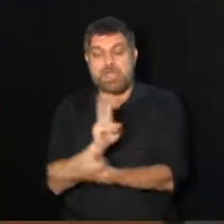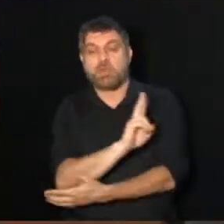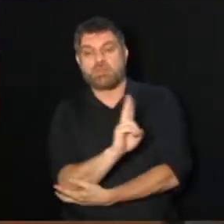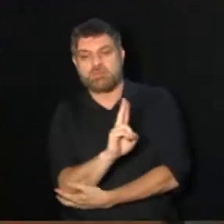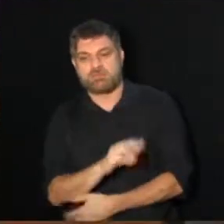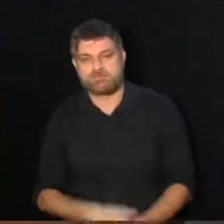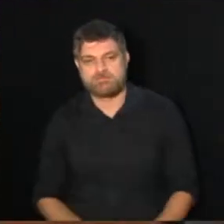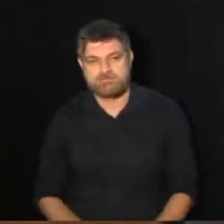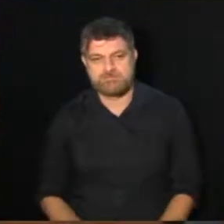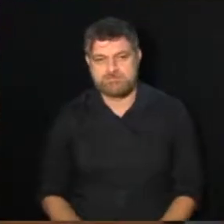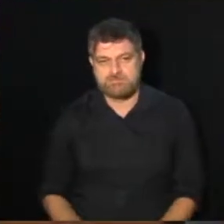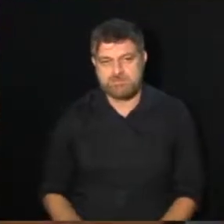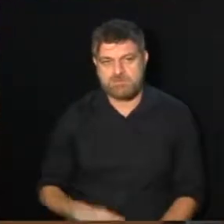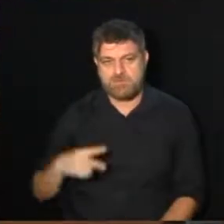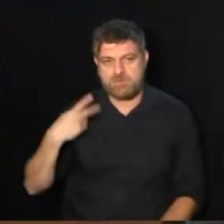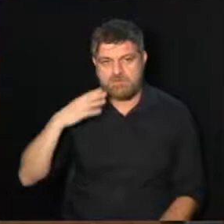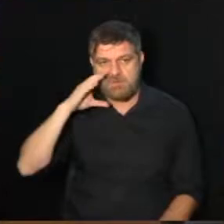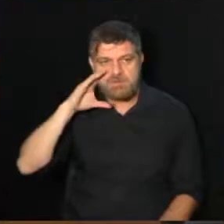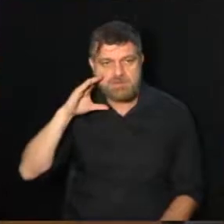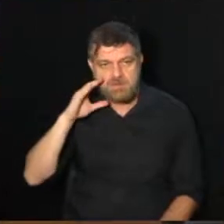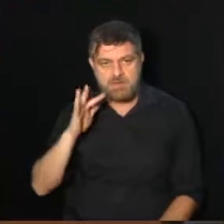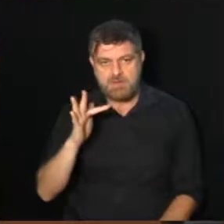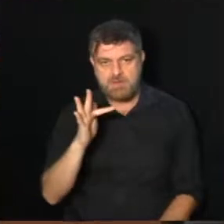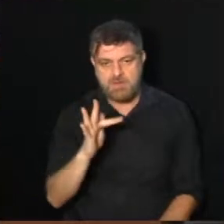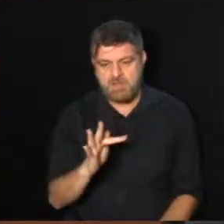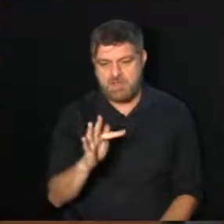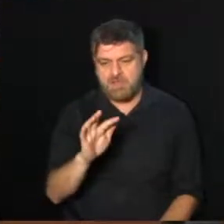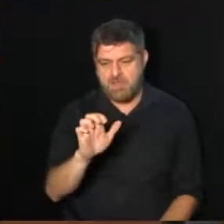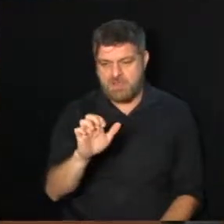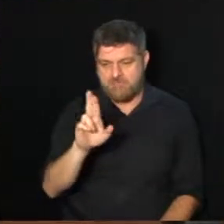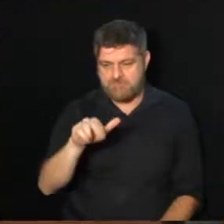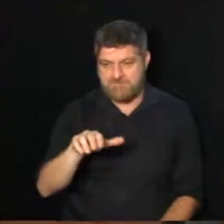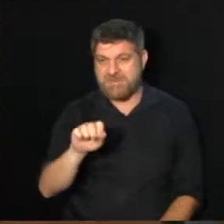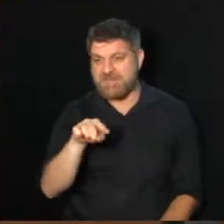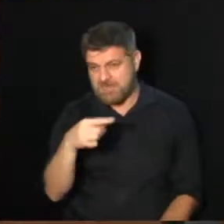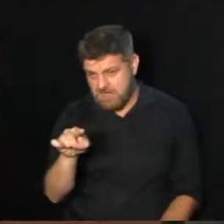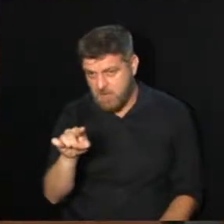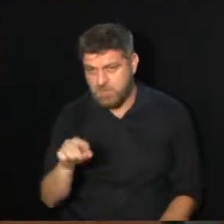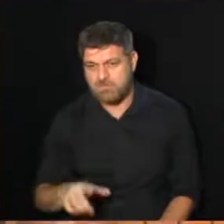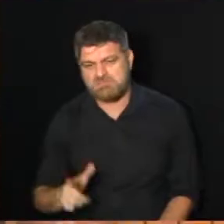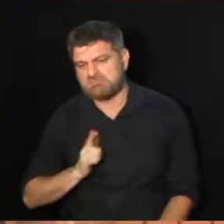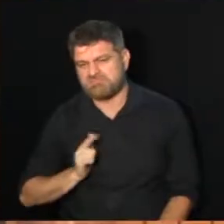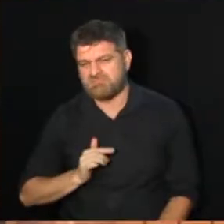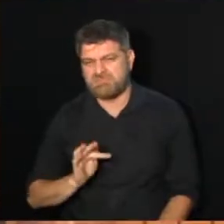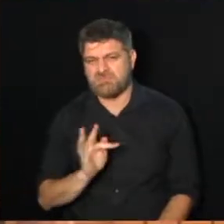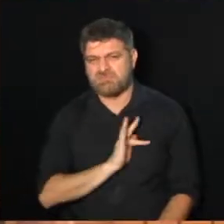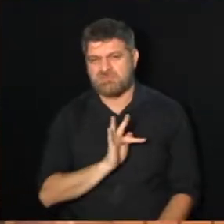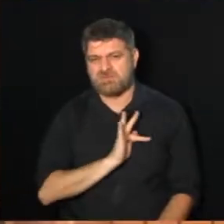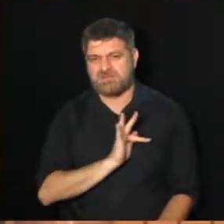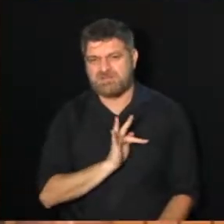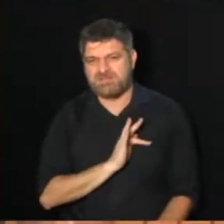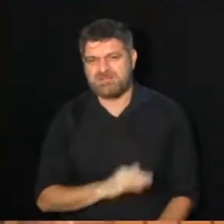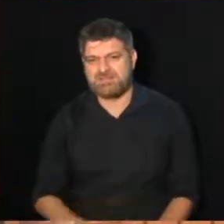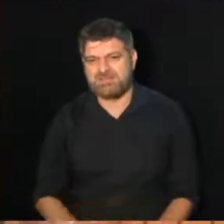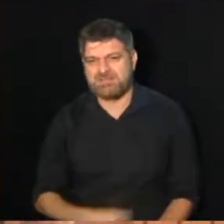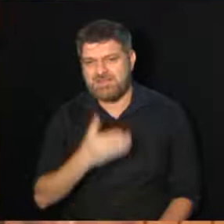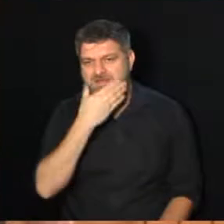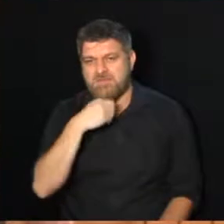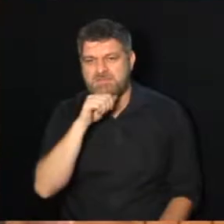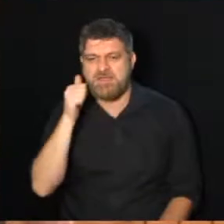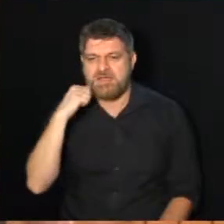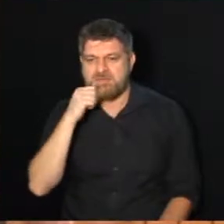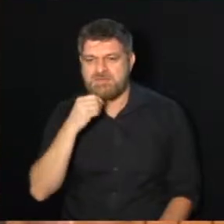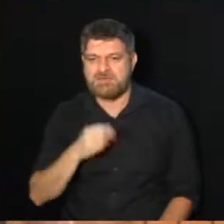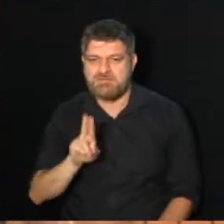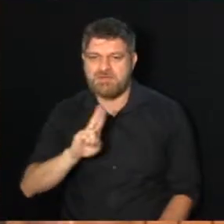vereador Cirilo. Fernão ou Fernando, na verdade, tanto faz, porque é só um nome que meus pais me deram,